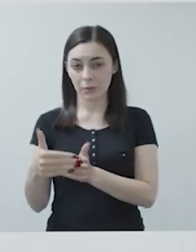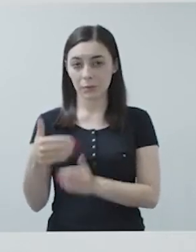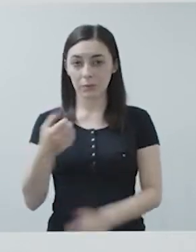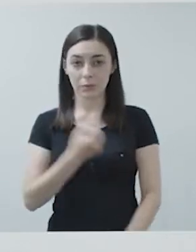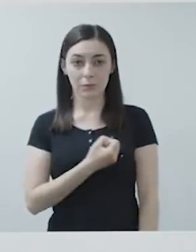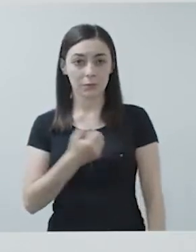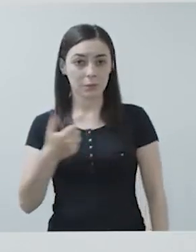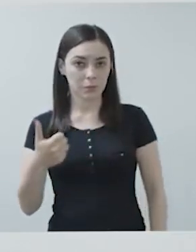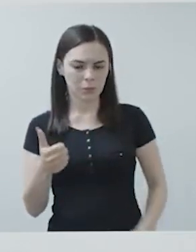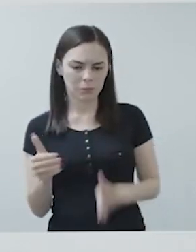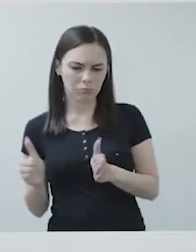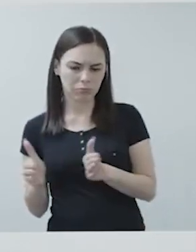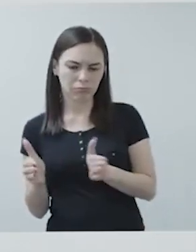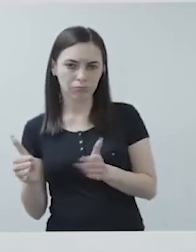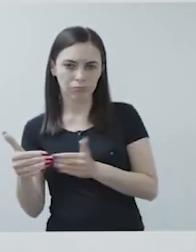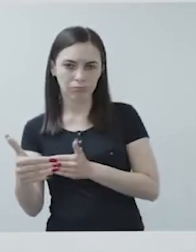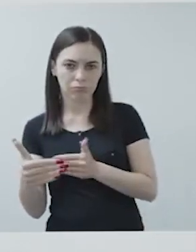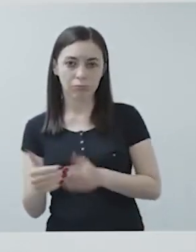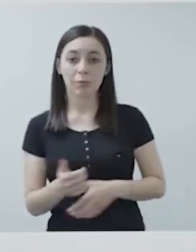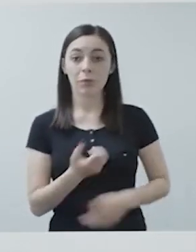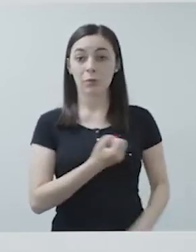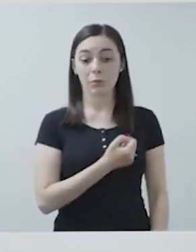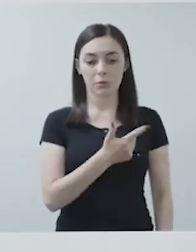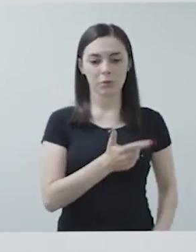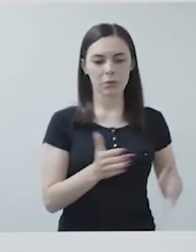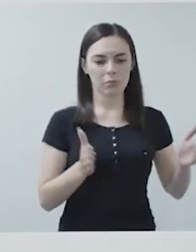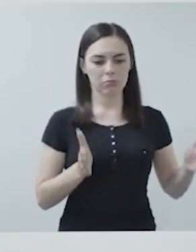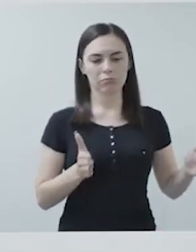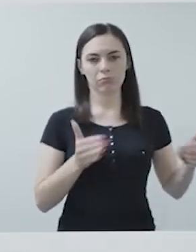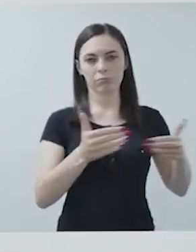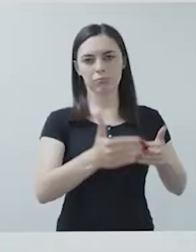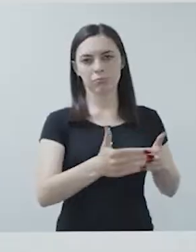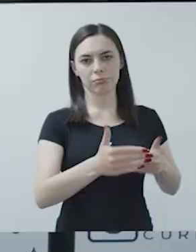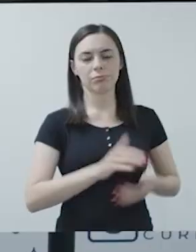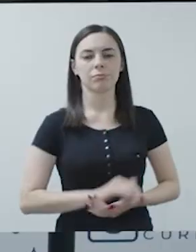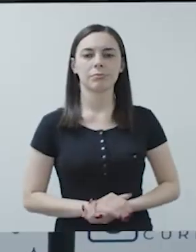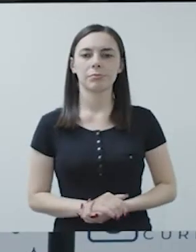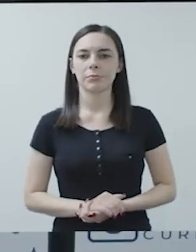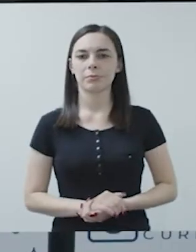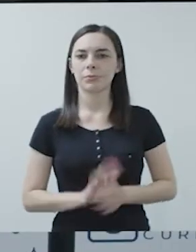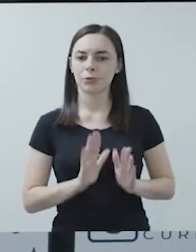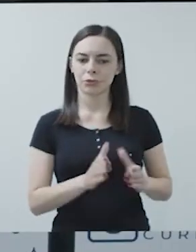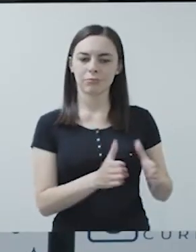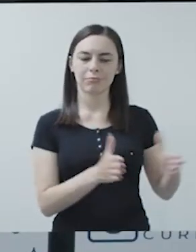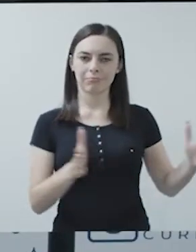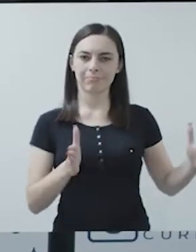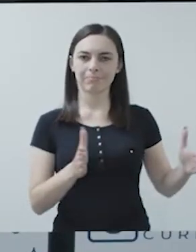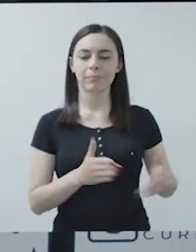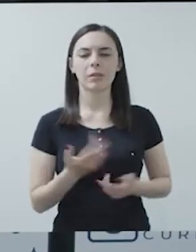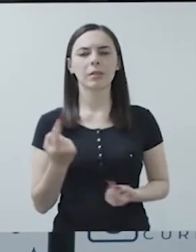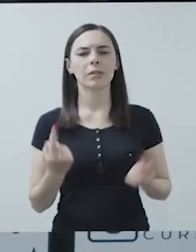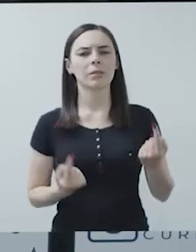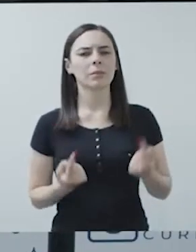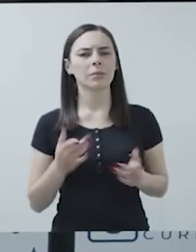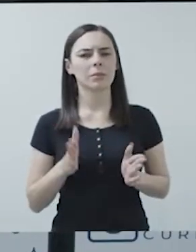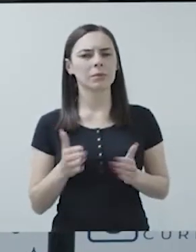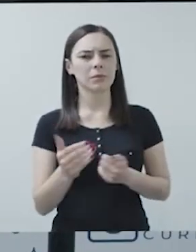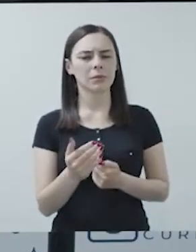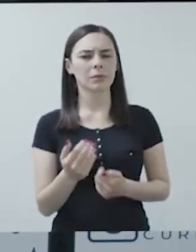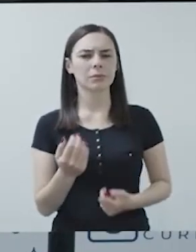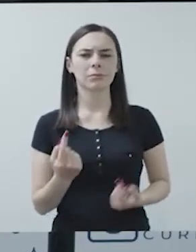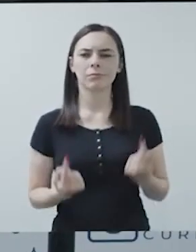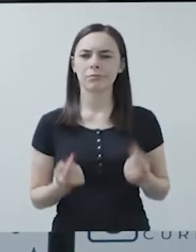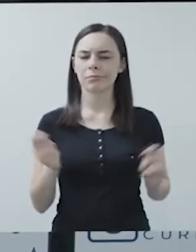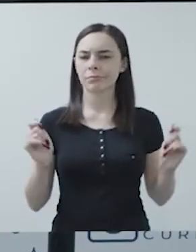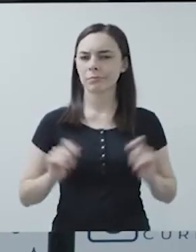caixa pequena, e a caixa número 2, que é uma caixa maior, é uma caixa grande. Qual das duas caixas Caio